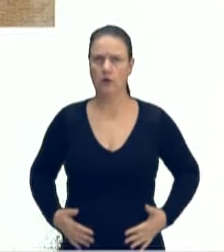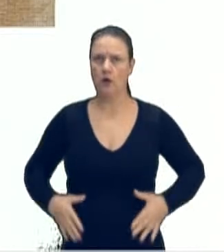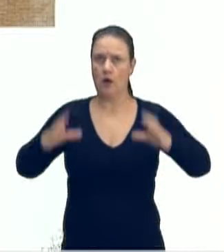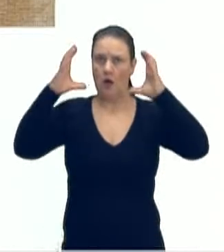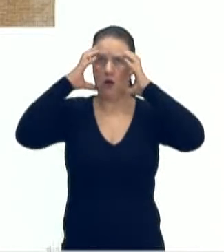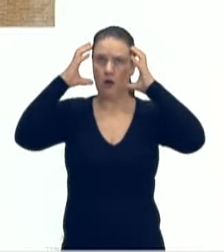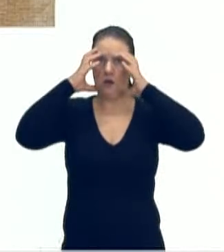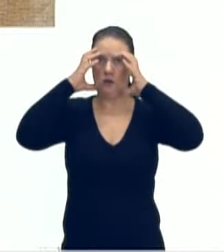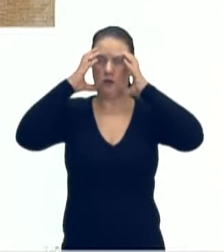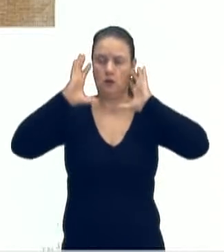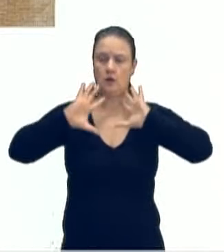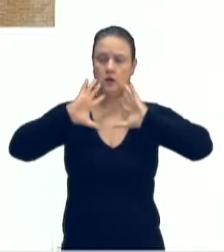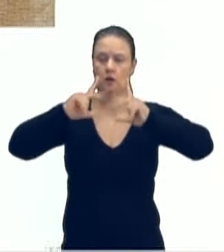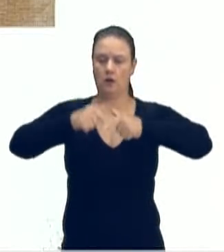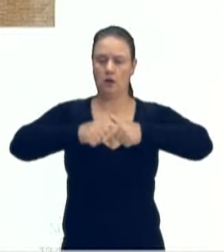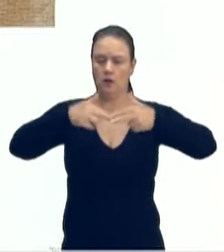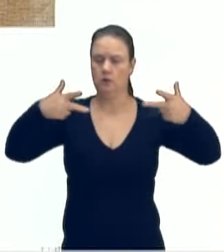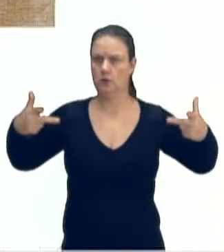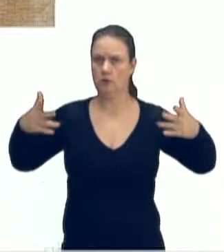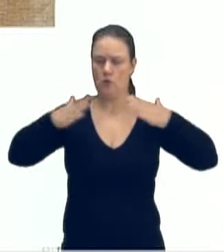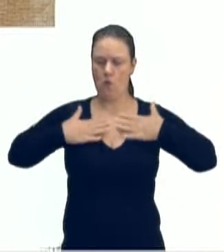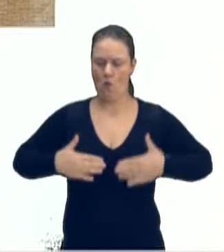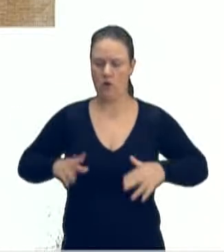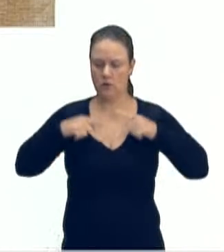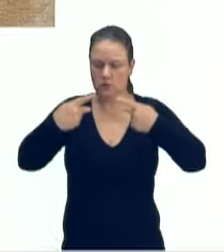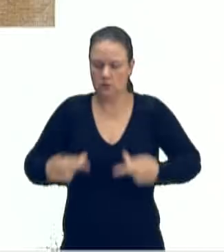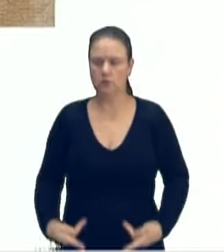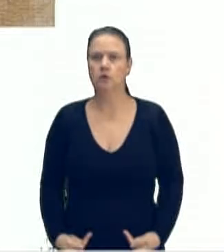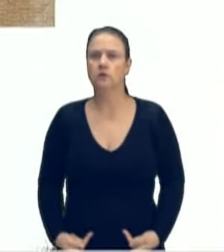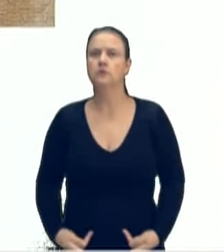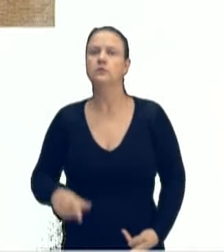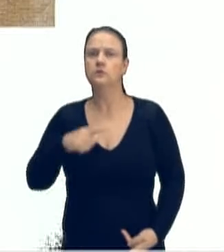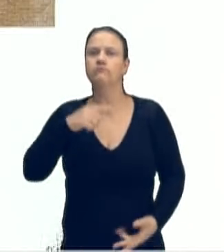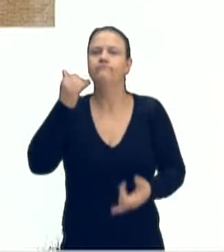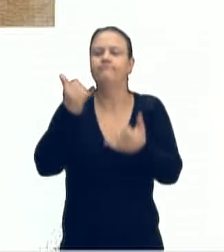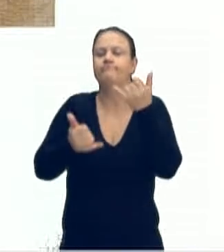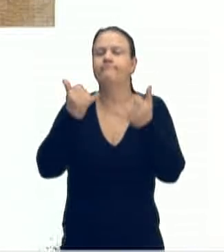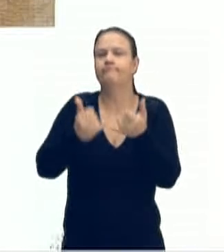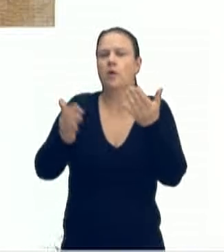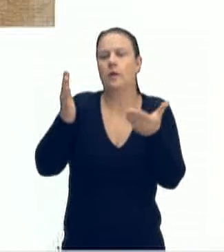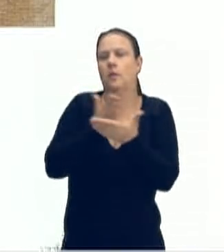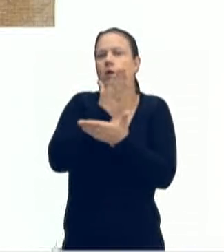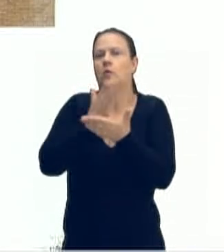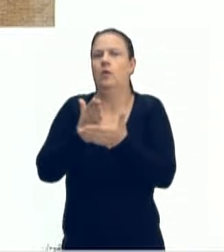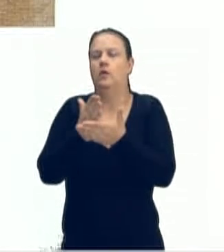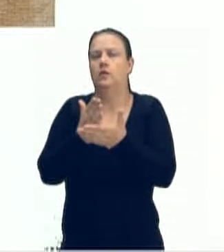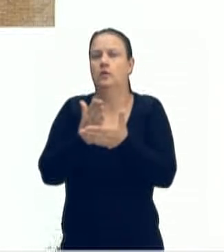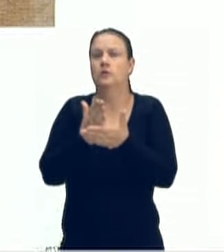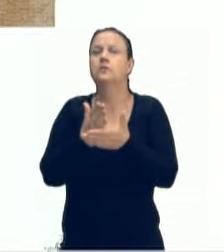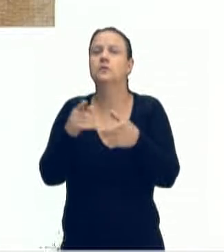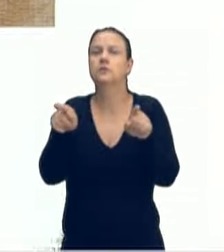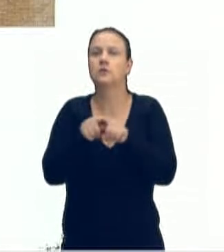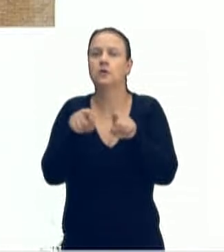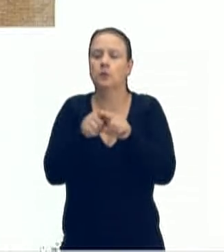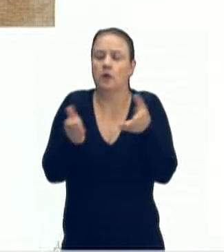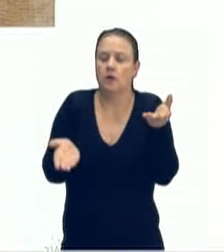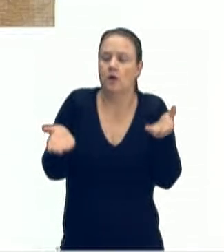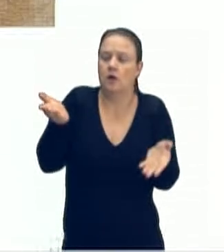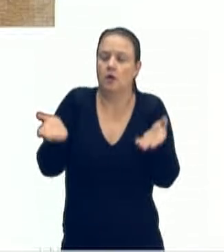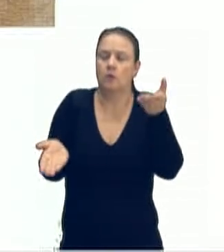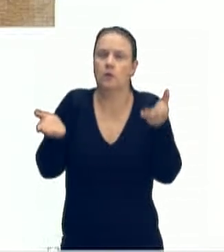dois. Corpo humano, cabeça de animais, como nós estamos vendo aqui, o deus Anubis fazendo a pesagem do